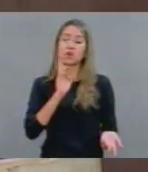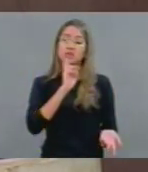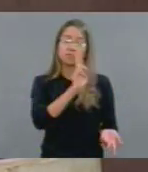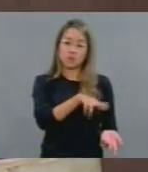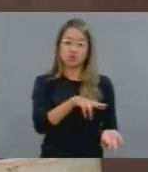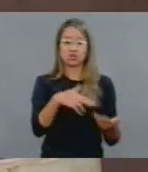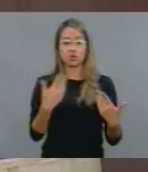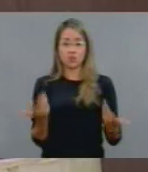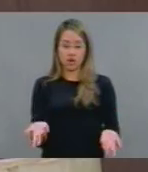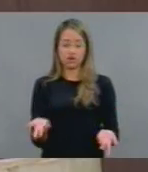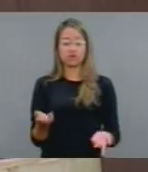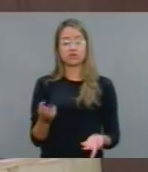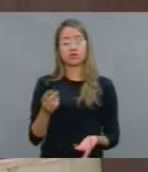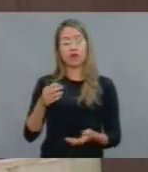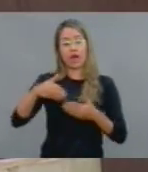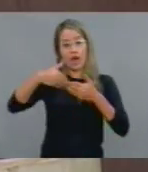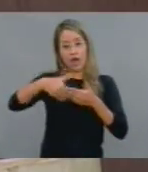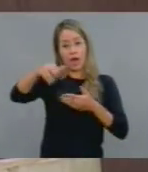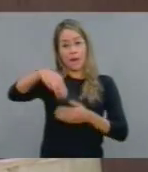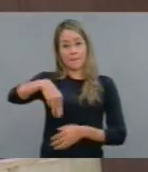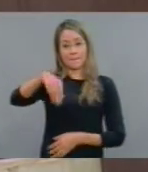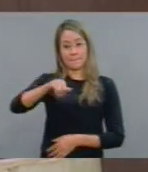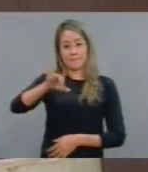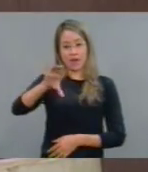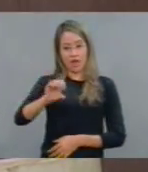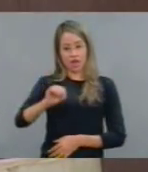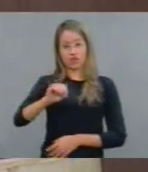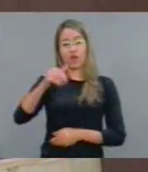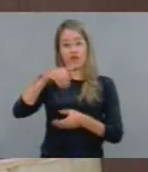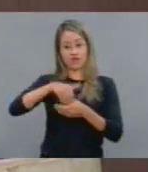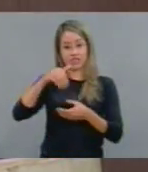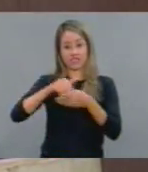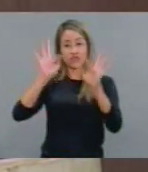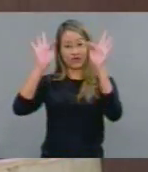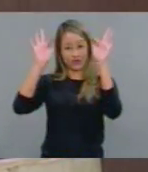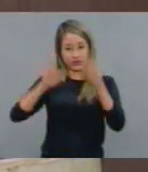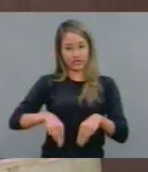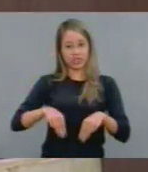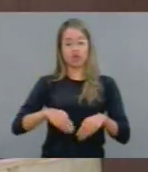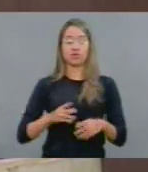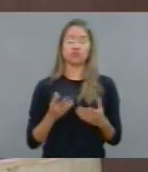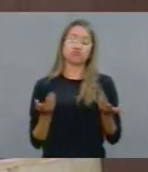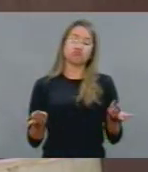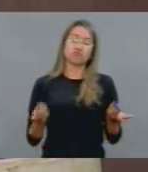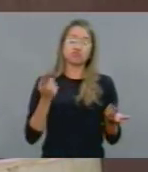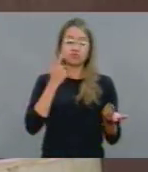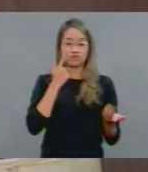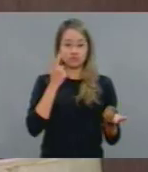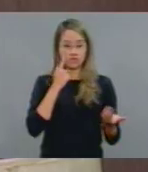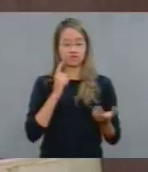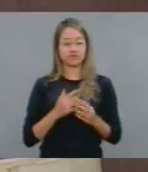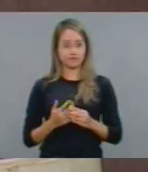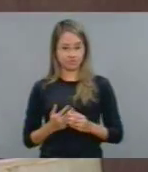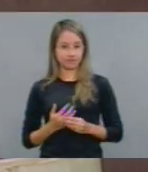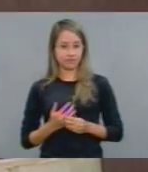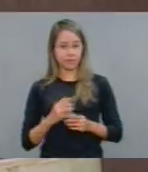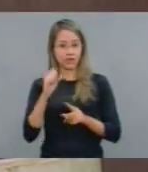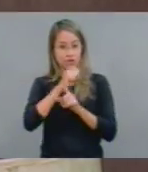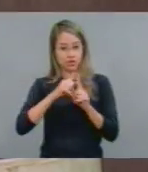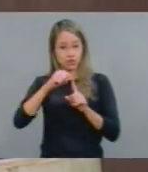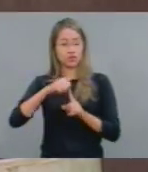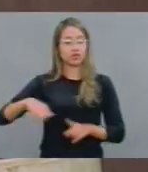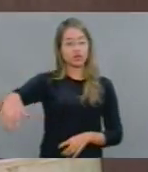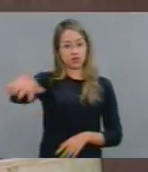possivelmente em maio, permanecerá entre nós, na sociedade brasileira, o grande desafio. A sociedade brasileira continua sendo